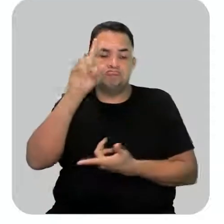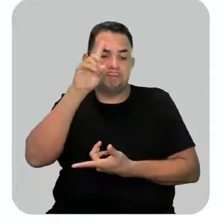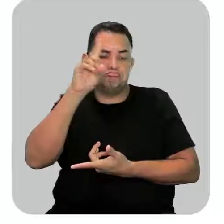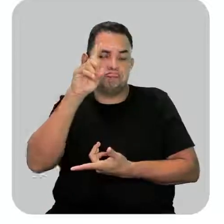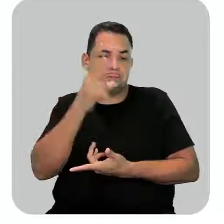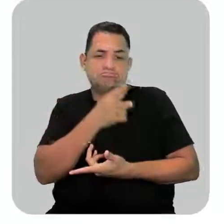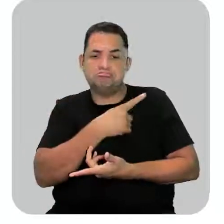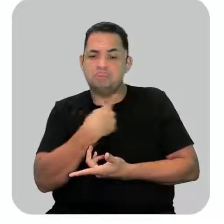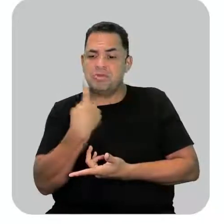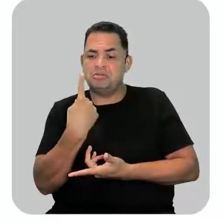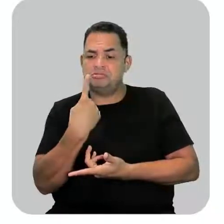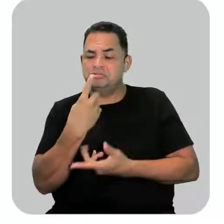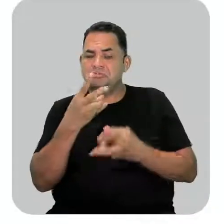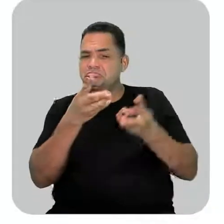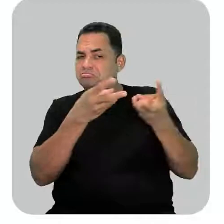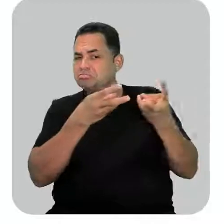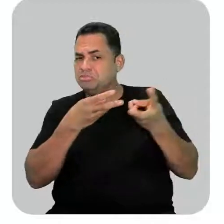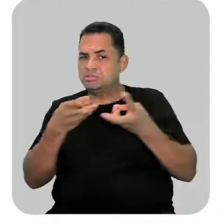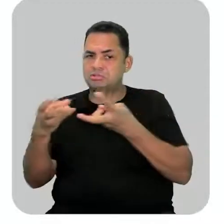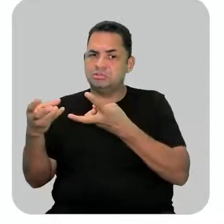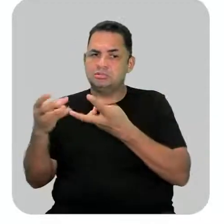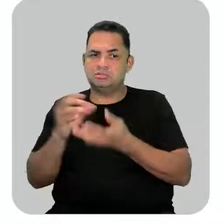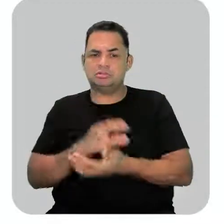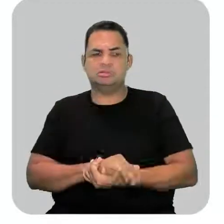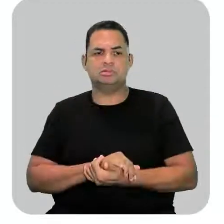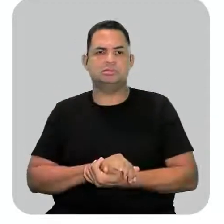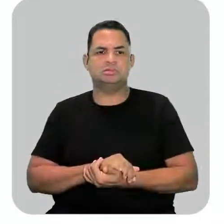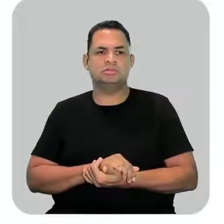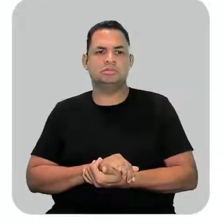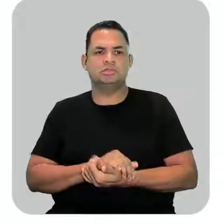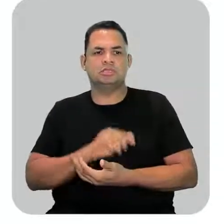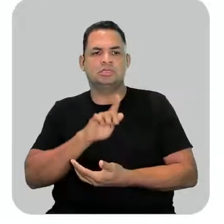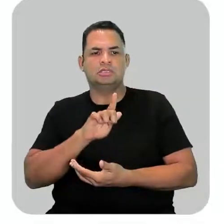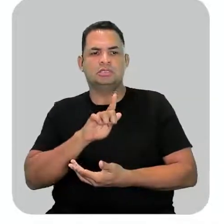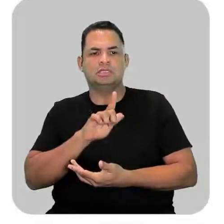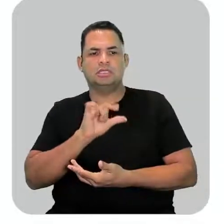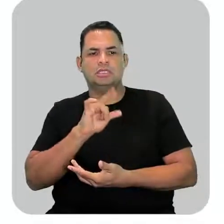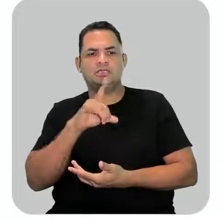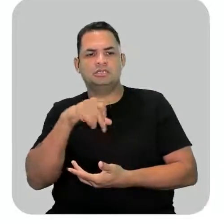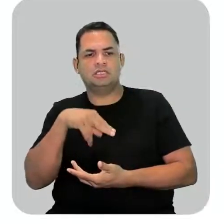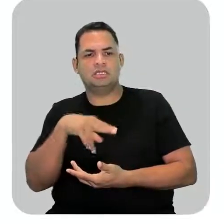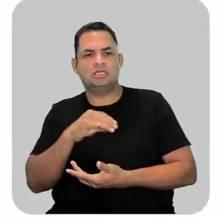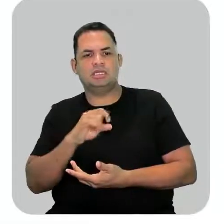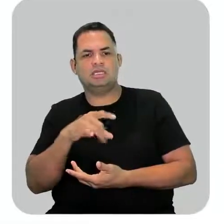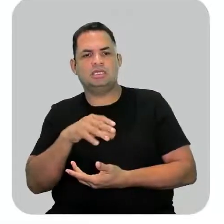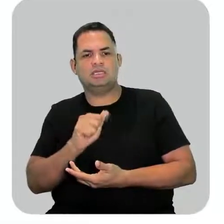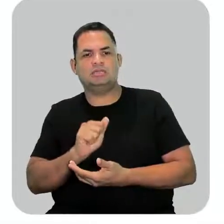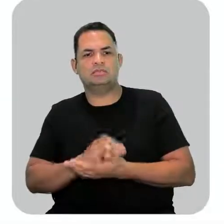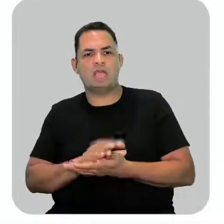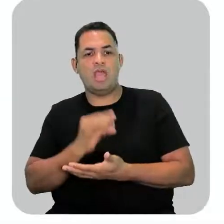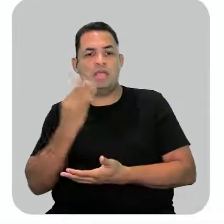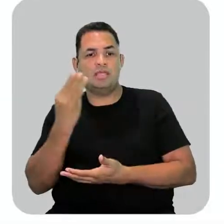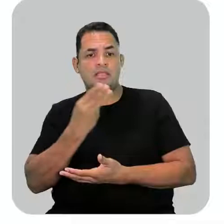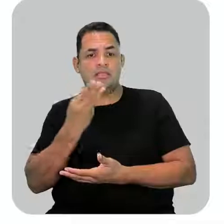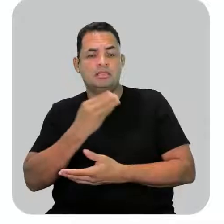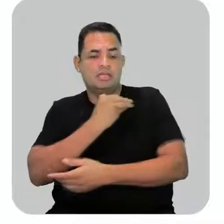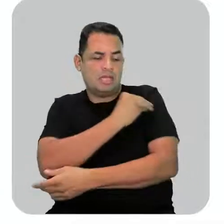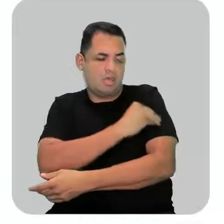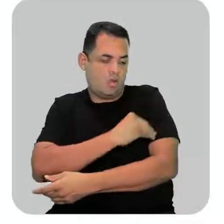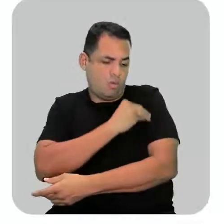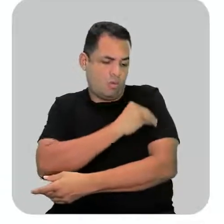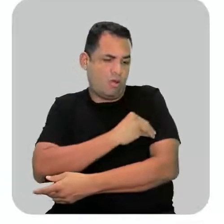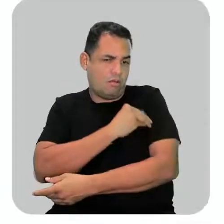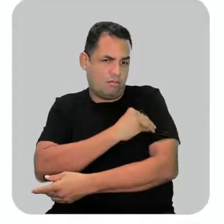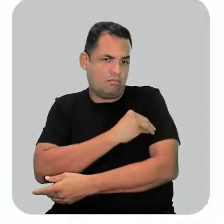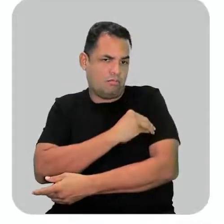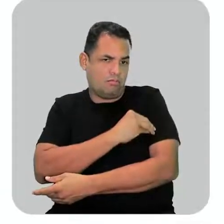nem percebe. Olha só, a glicerina, que ela é um triálcool, ela é um